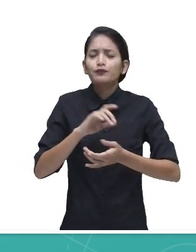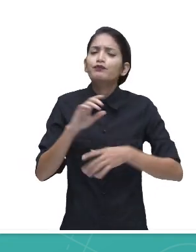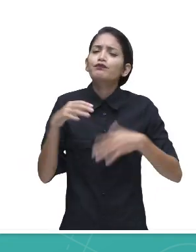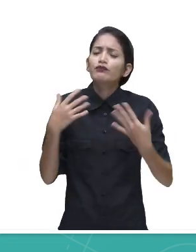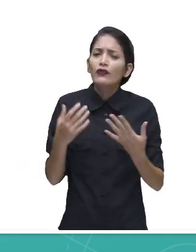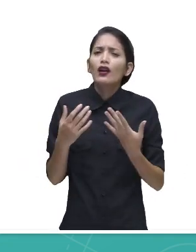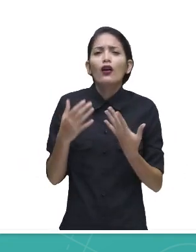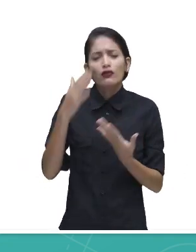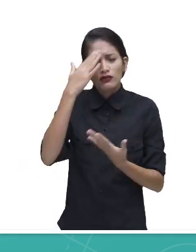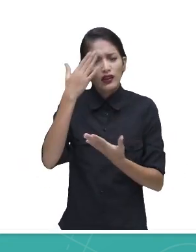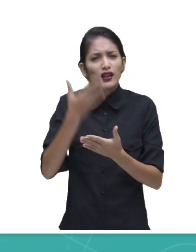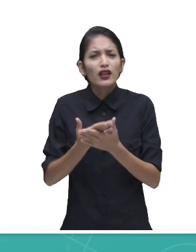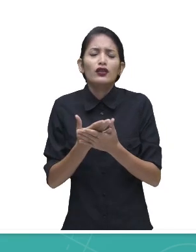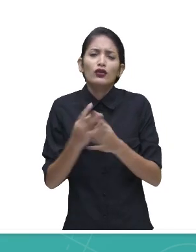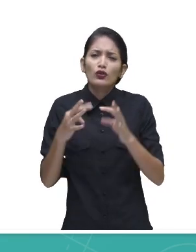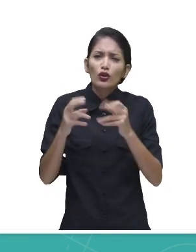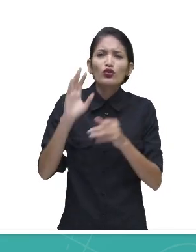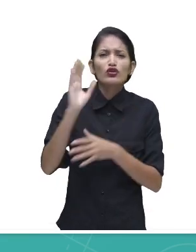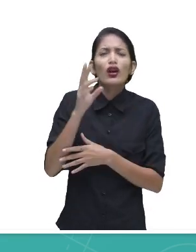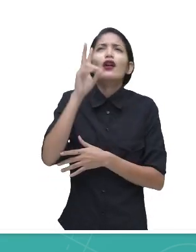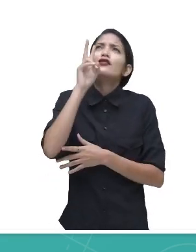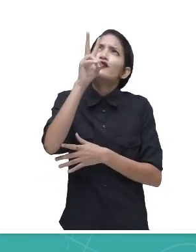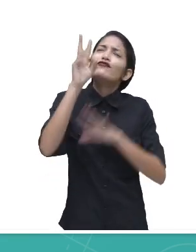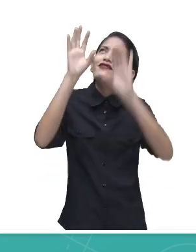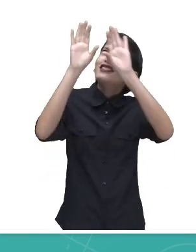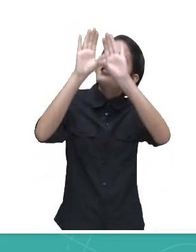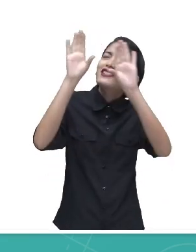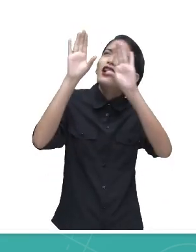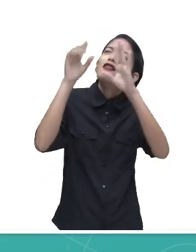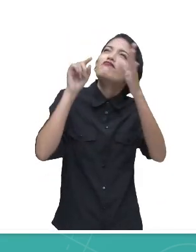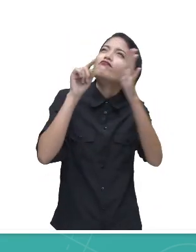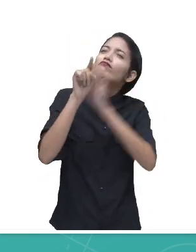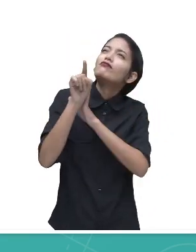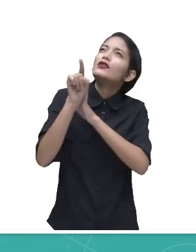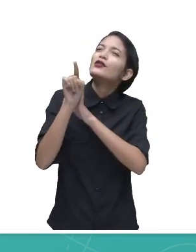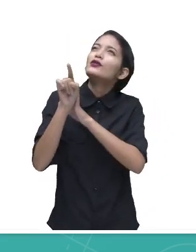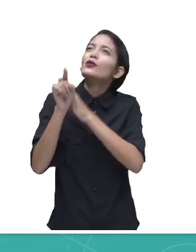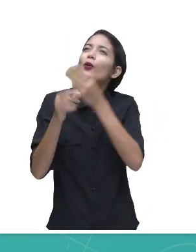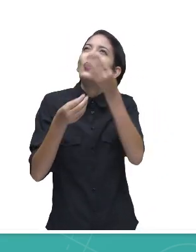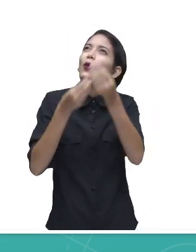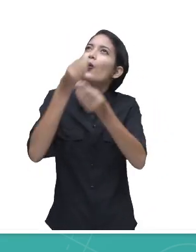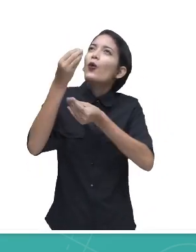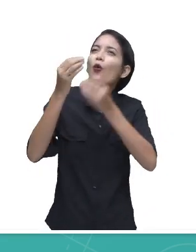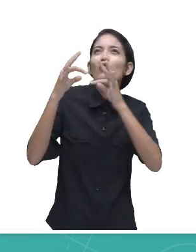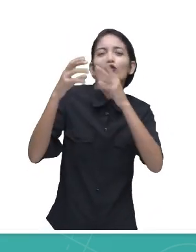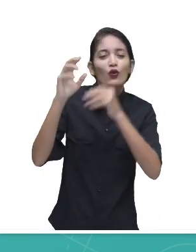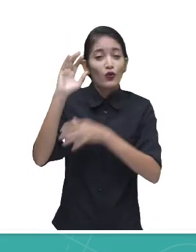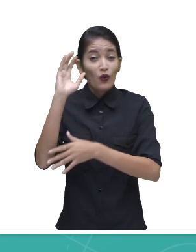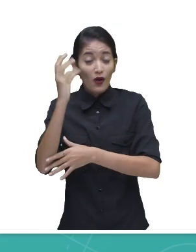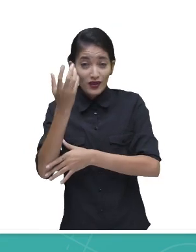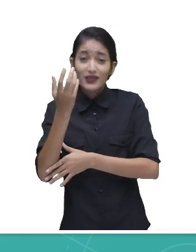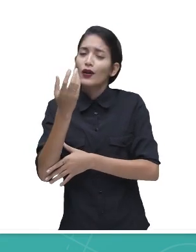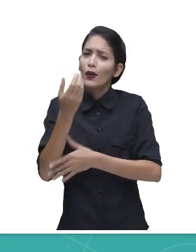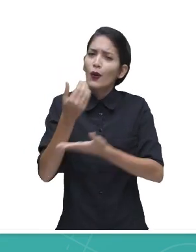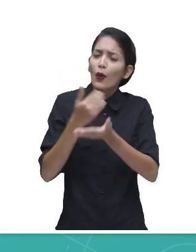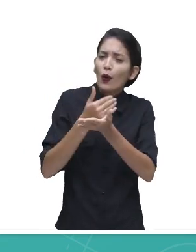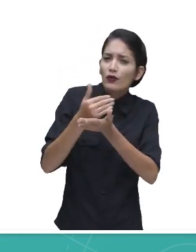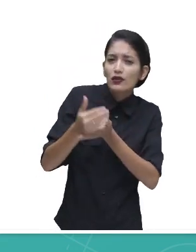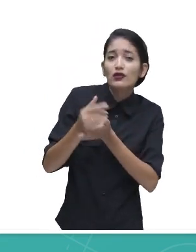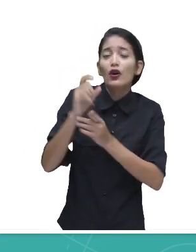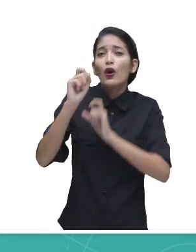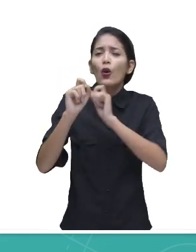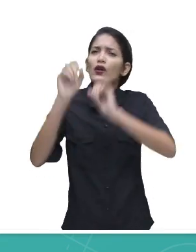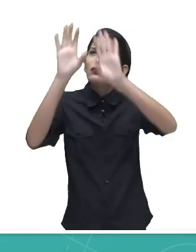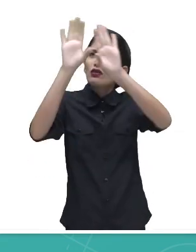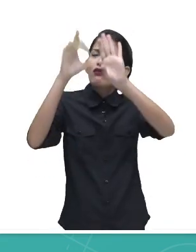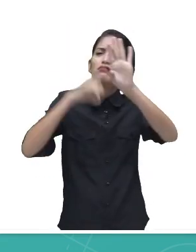tenho certeza que todo mundo já olhou para o céu e se perguntou como é que tudo começou, do que o céu é composto,